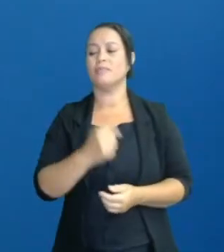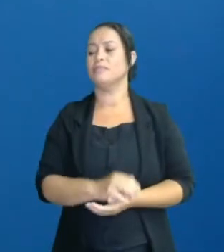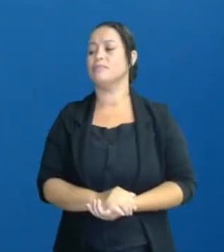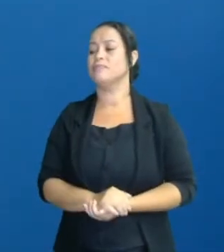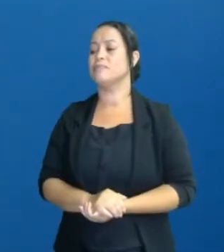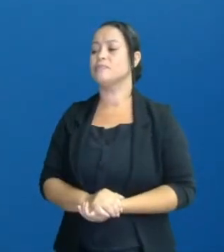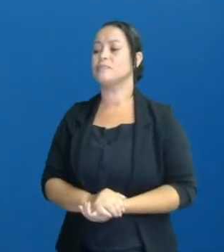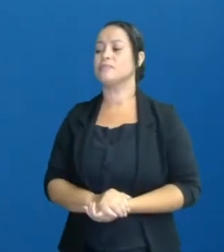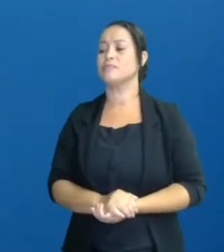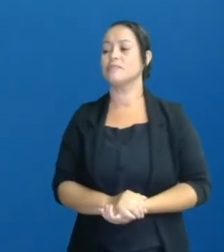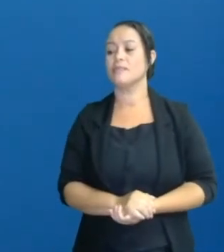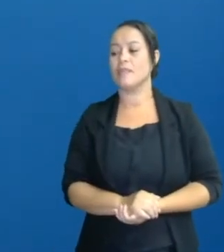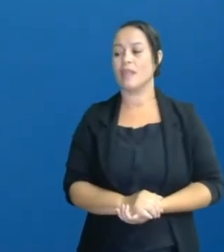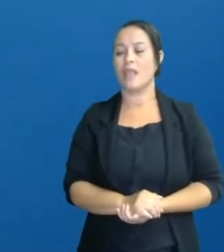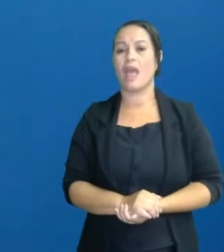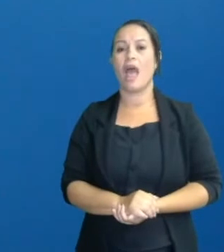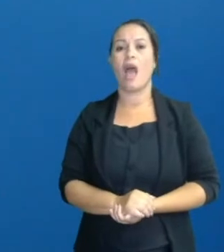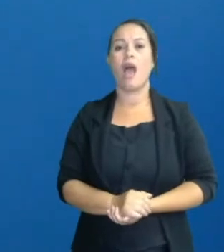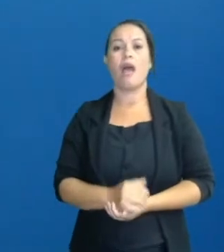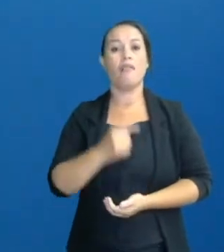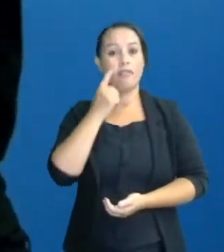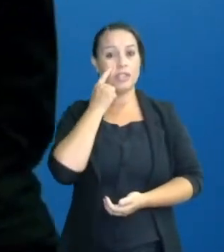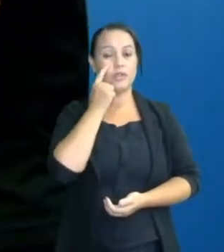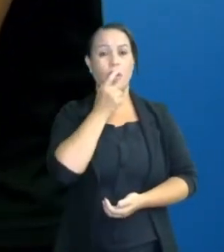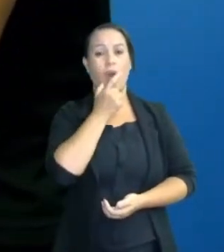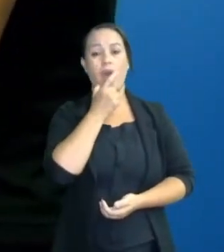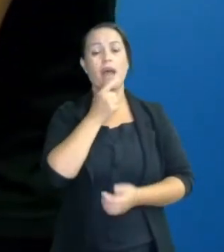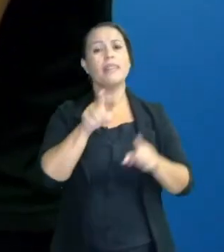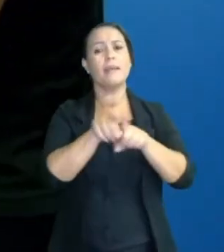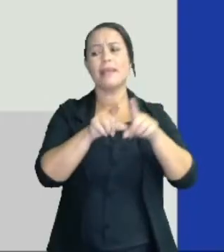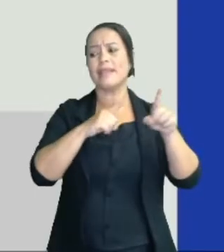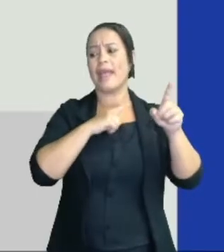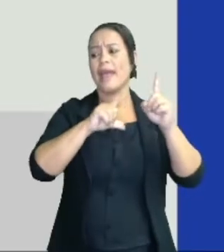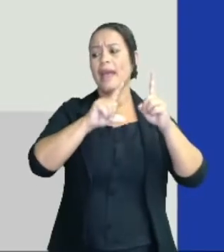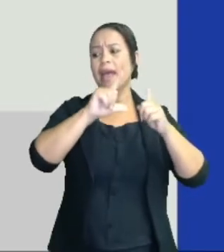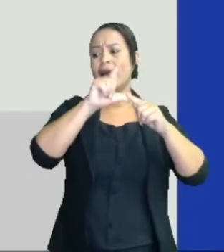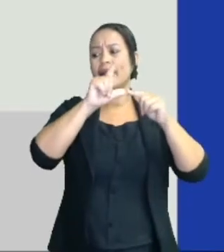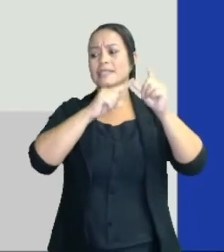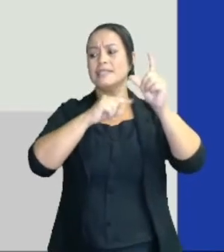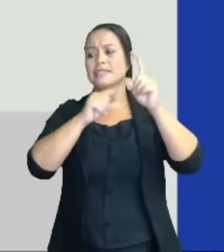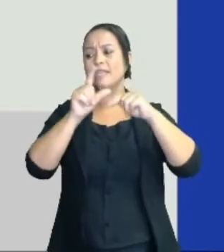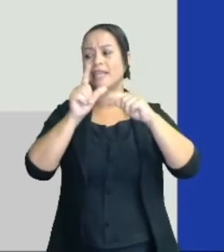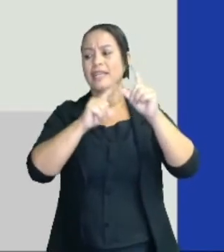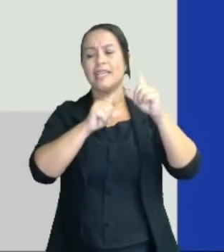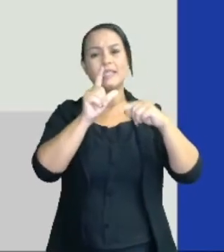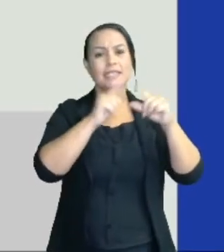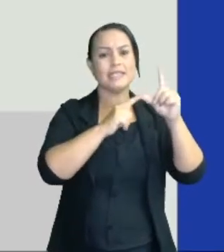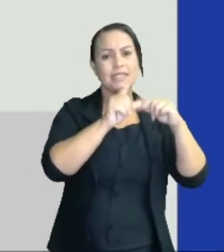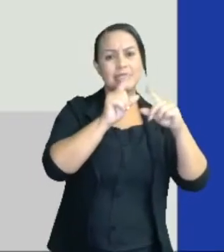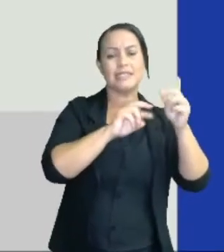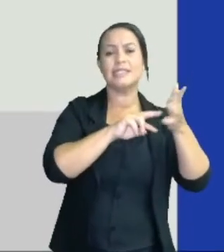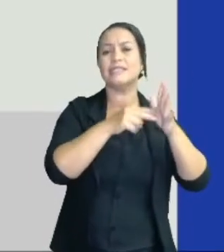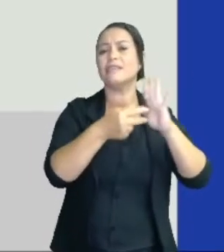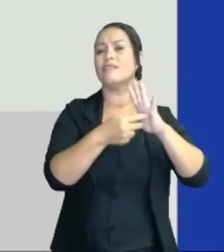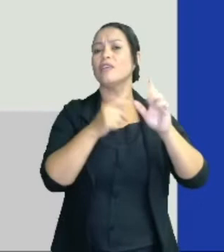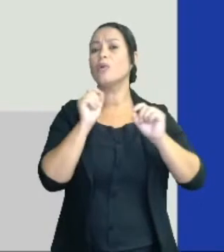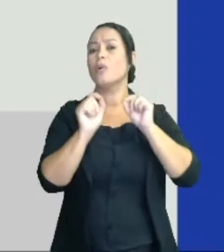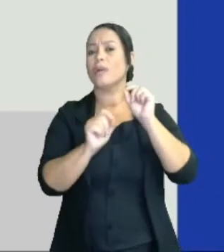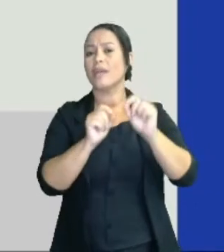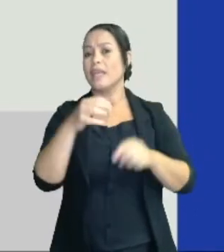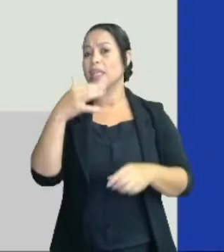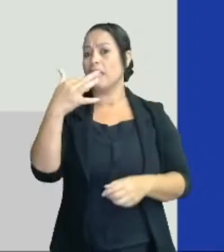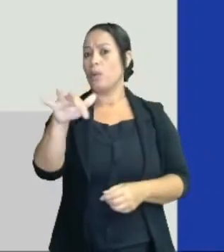ver. Próxima, aí ó, a estrelinha, tá vendo? Ó, a estrelinha significa que